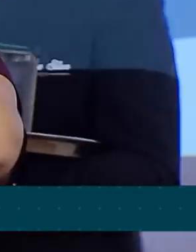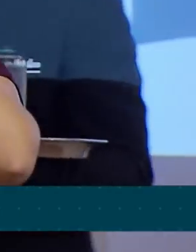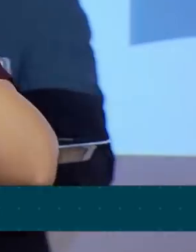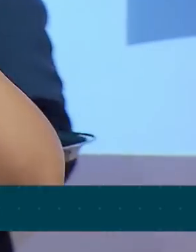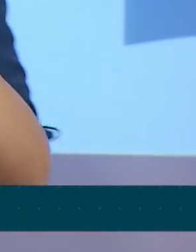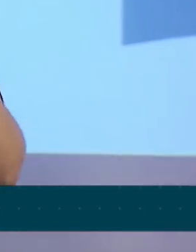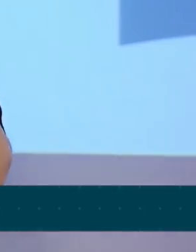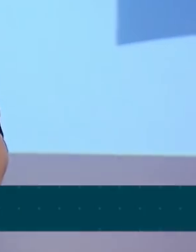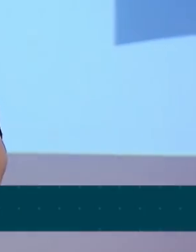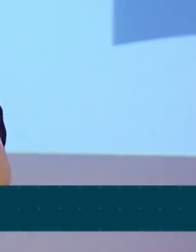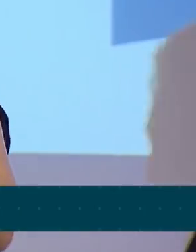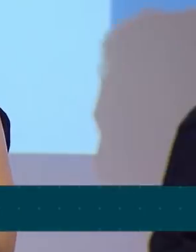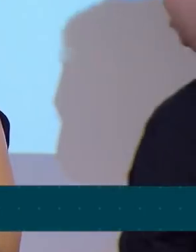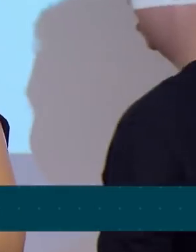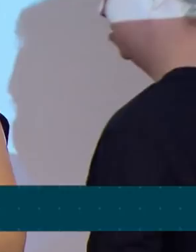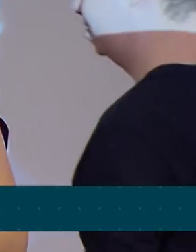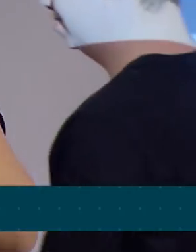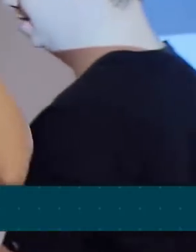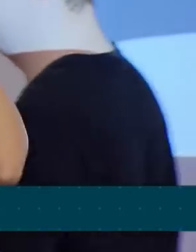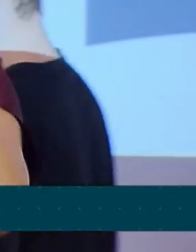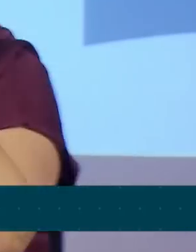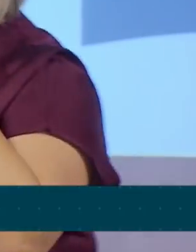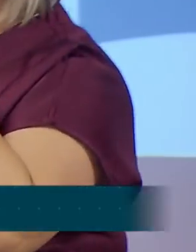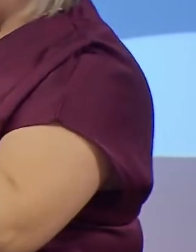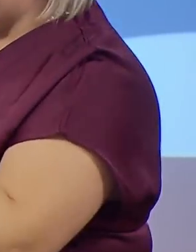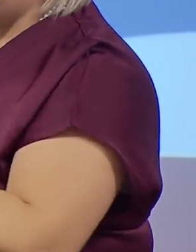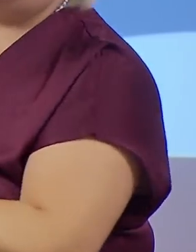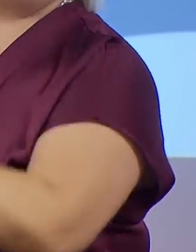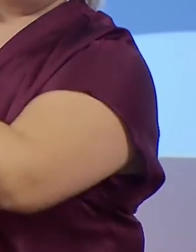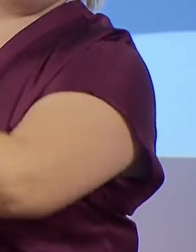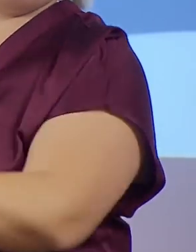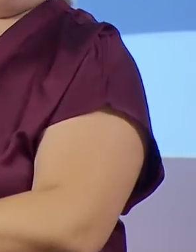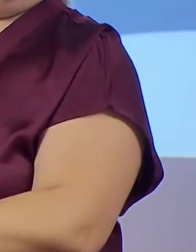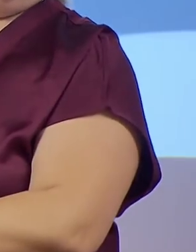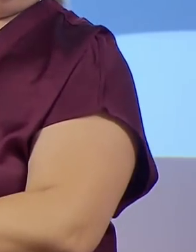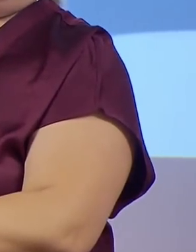Somos todos cidadãos.